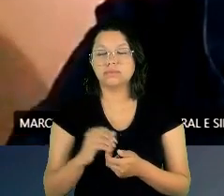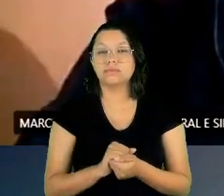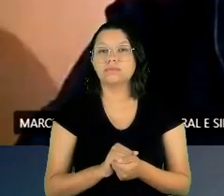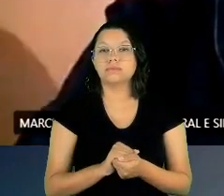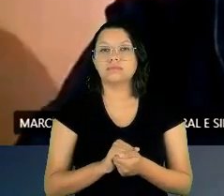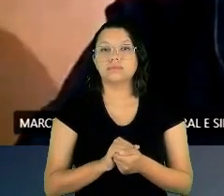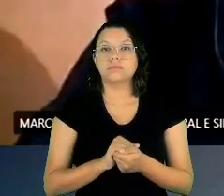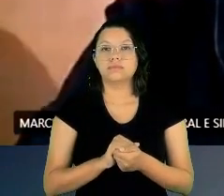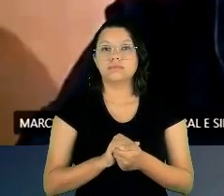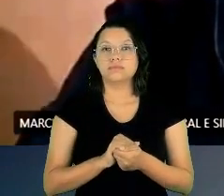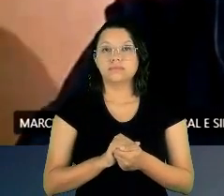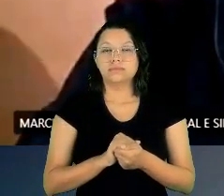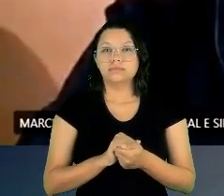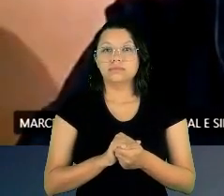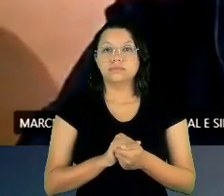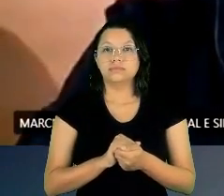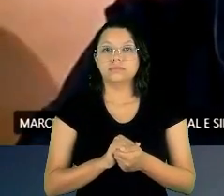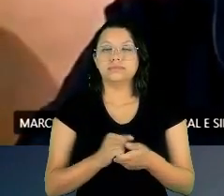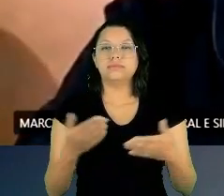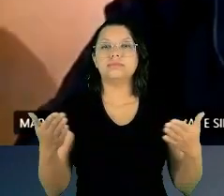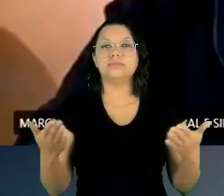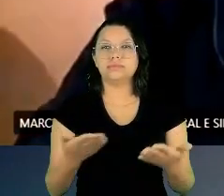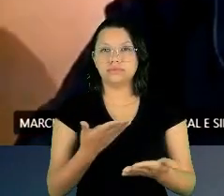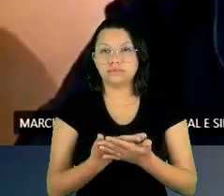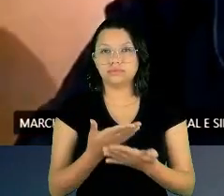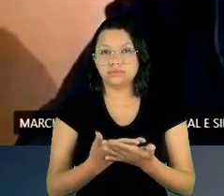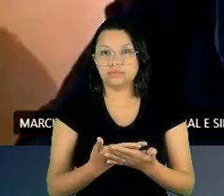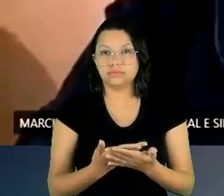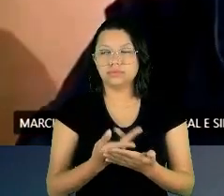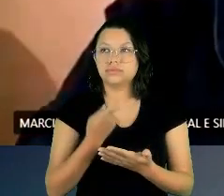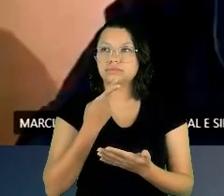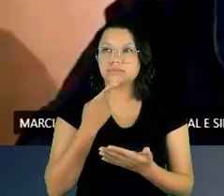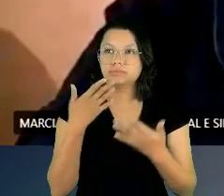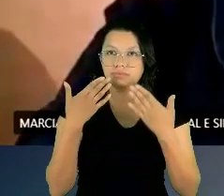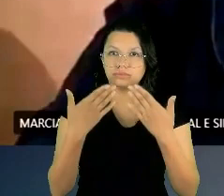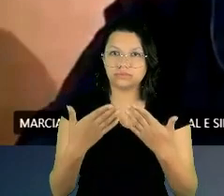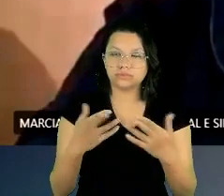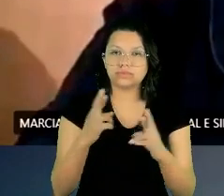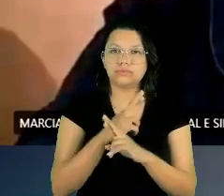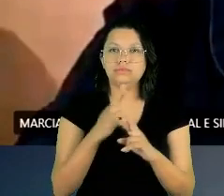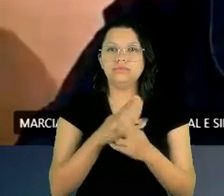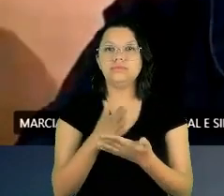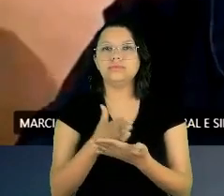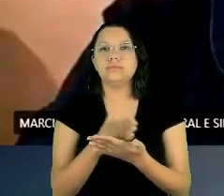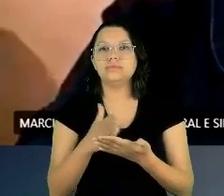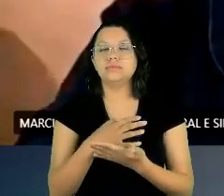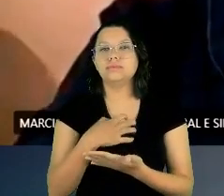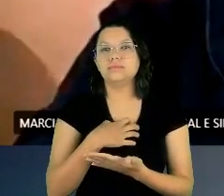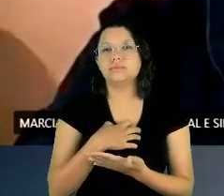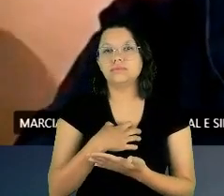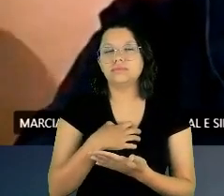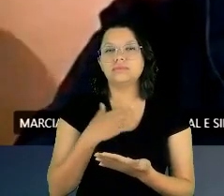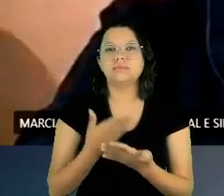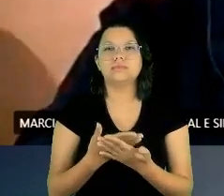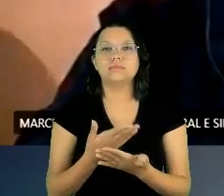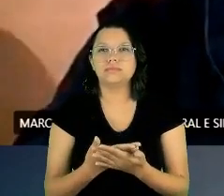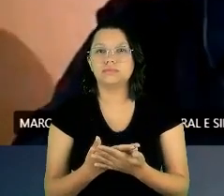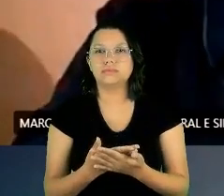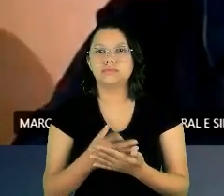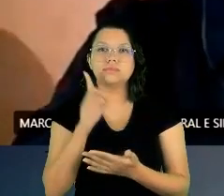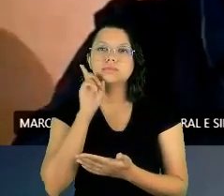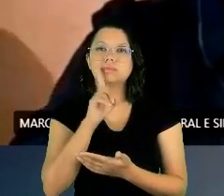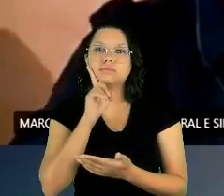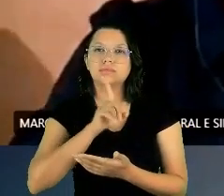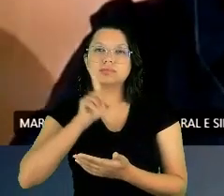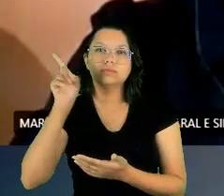Augusto Tadeus Martins Leal da Silva. Esses estudos que a senhora apresentou se relacionam em alguma medida